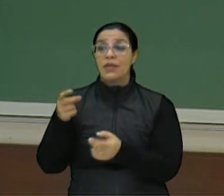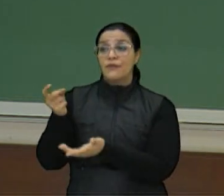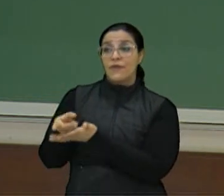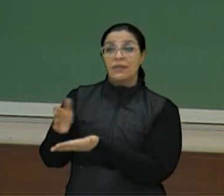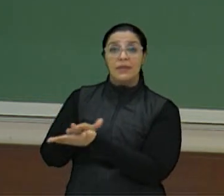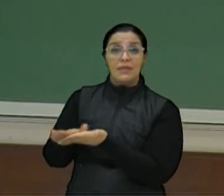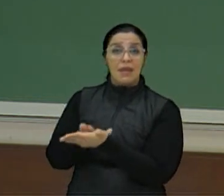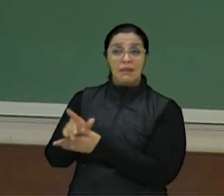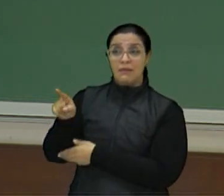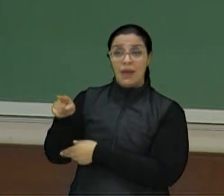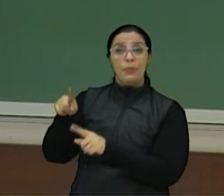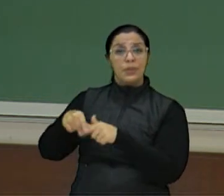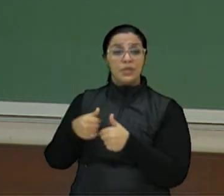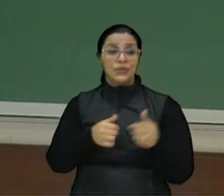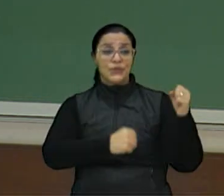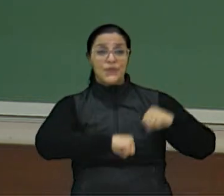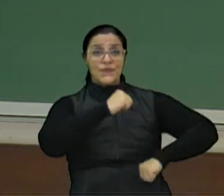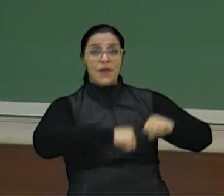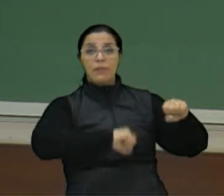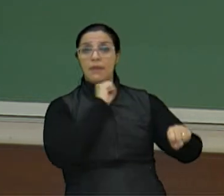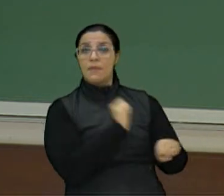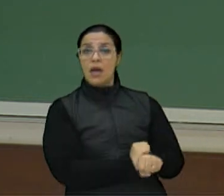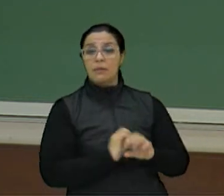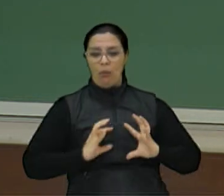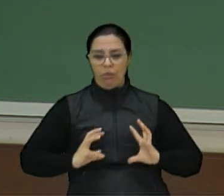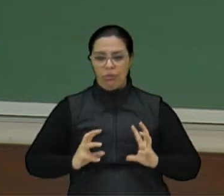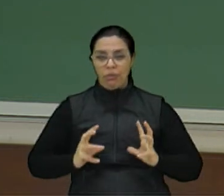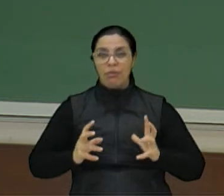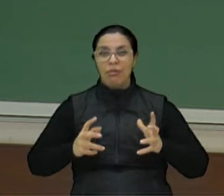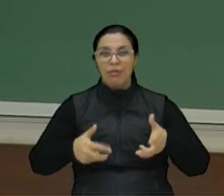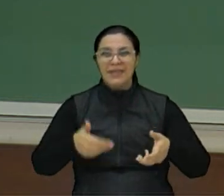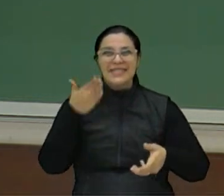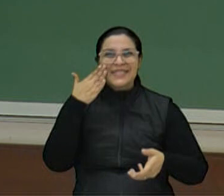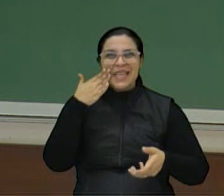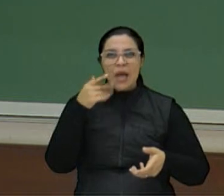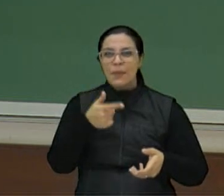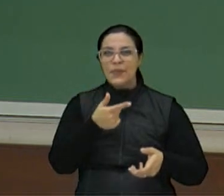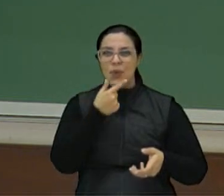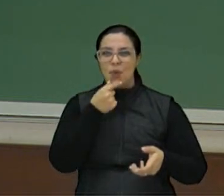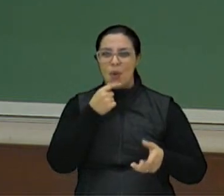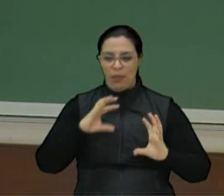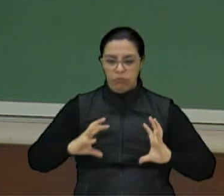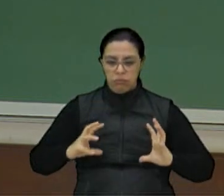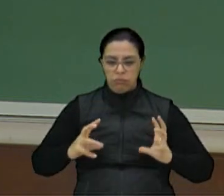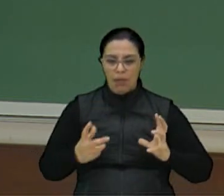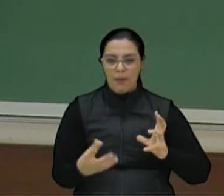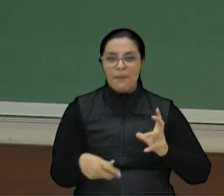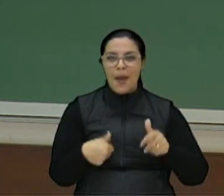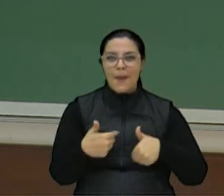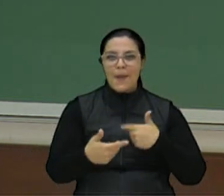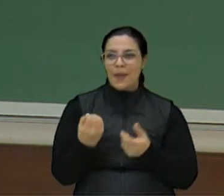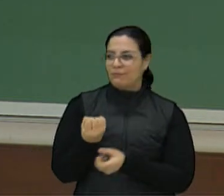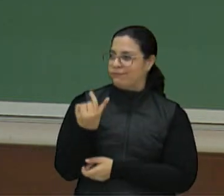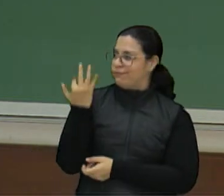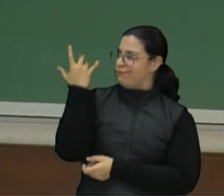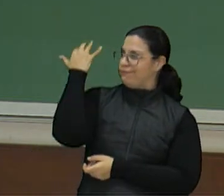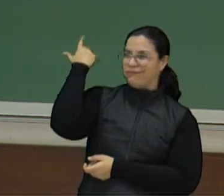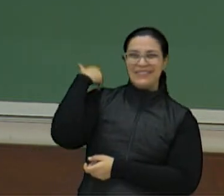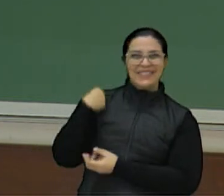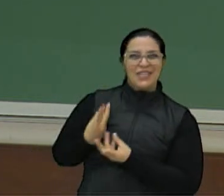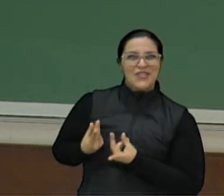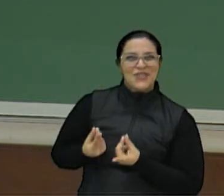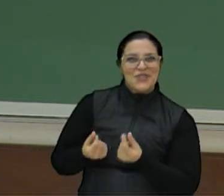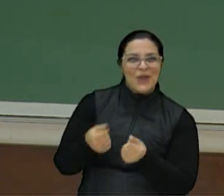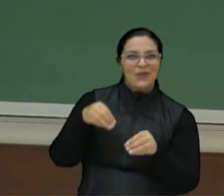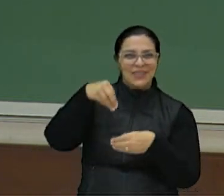vendeu o carro na concessionária, a colhedeira, ou a colheitadeira, ou o trator. Uma coisa está ligada com